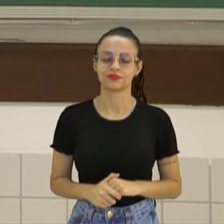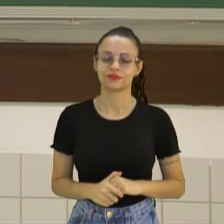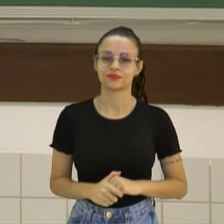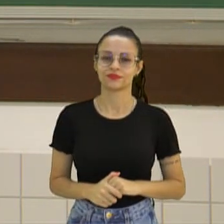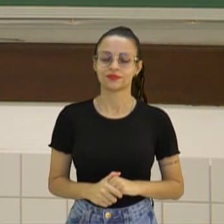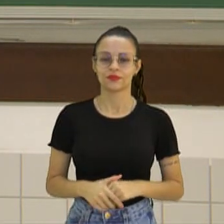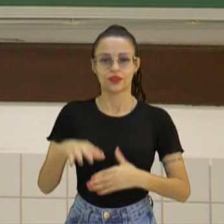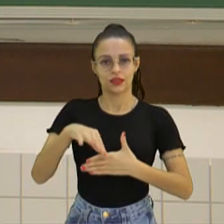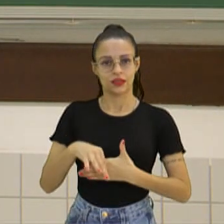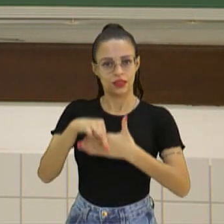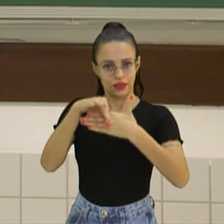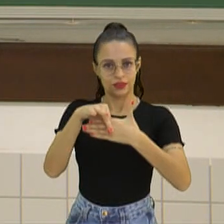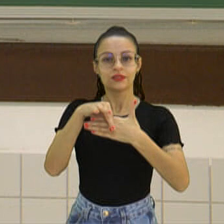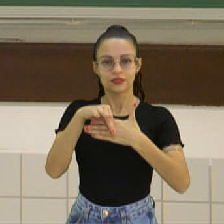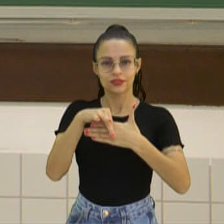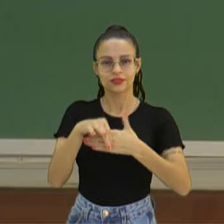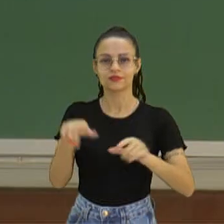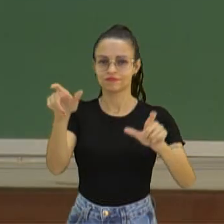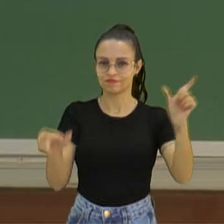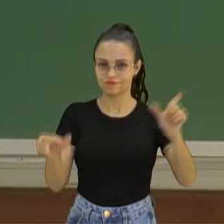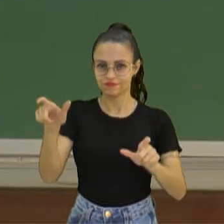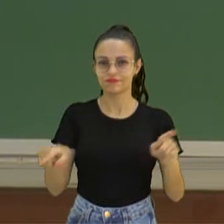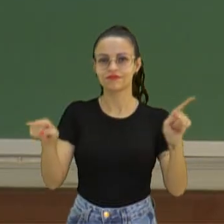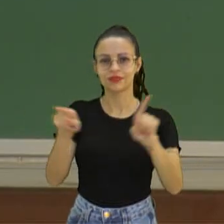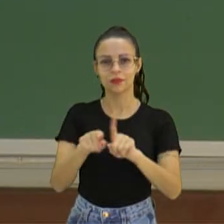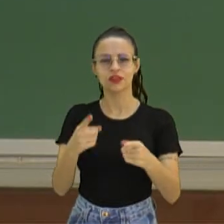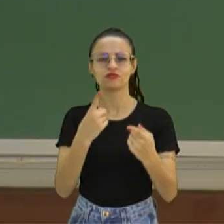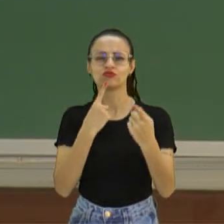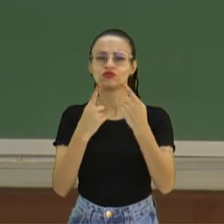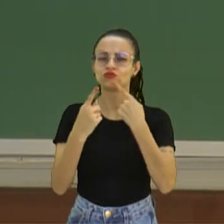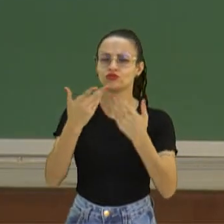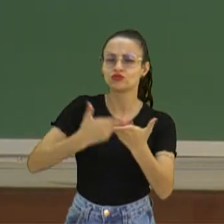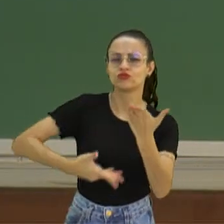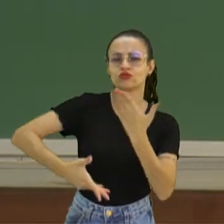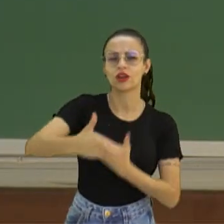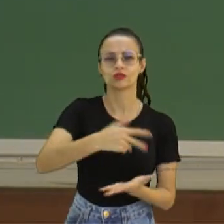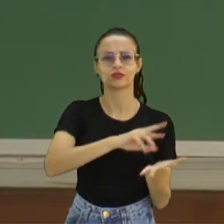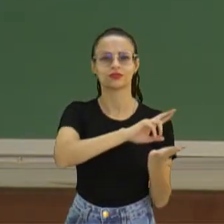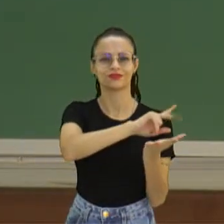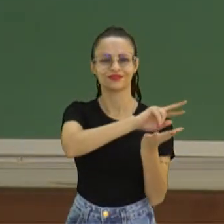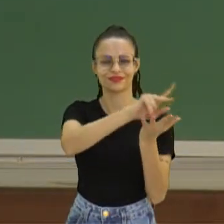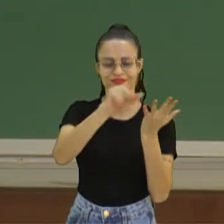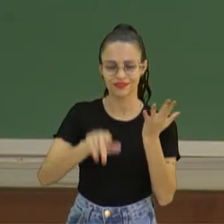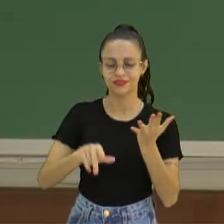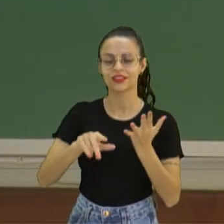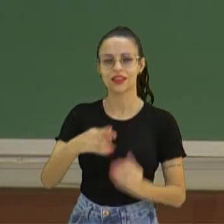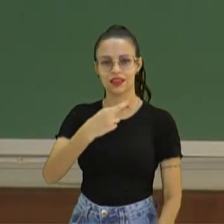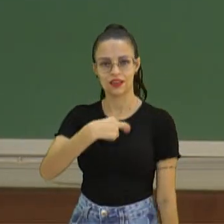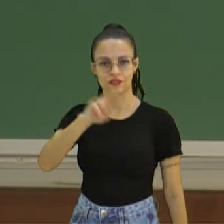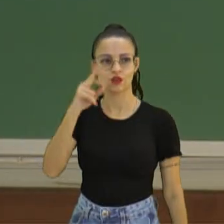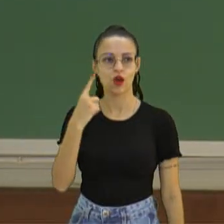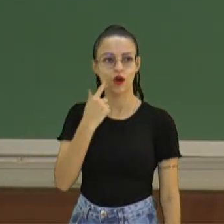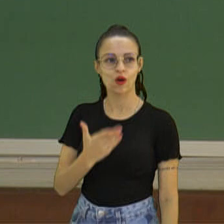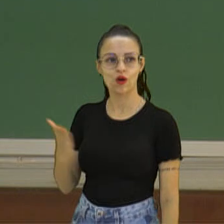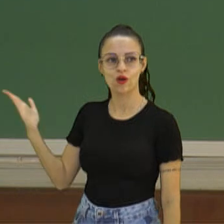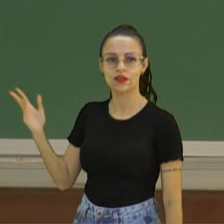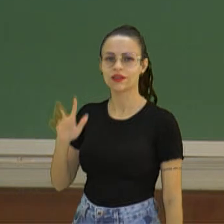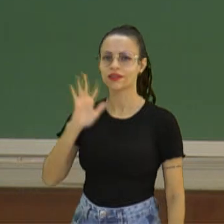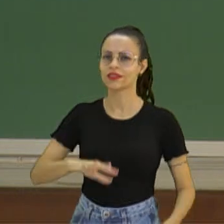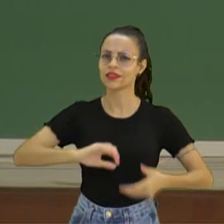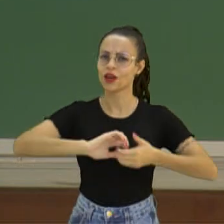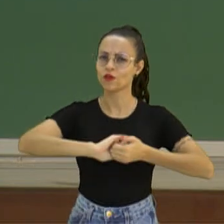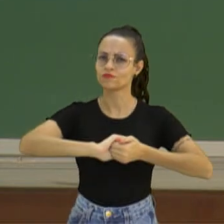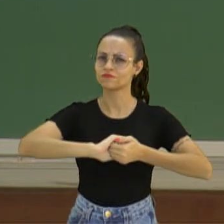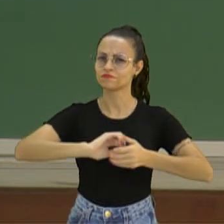as lideranças e o diálogo inter-religioso Olha que imagem bacana que vários líderes de mão dadas mãos dadas